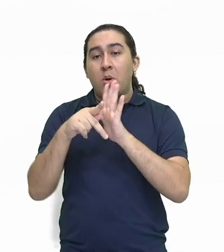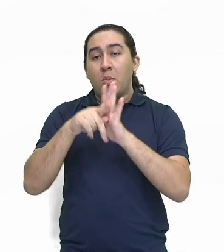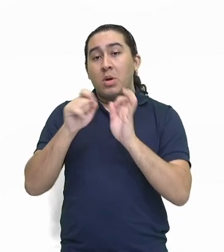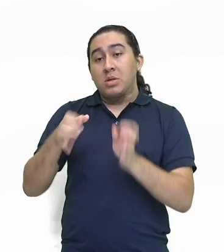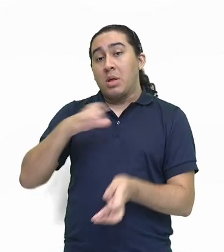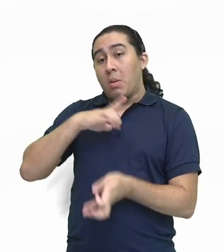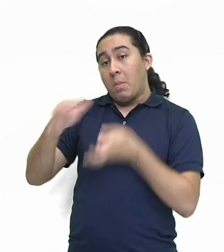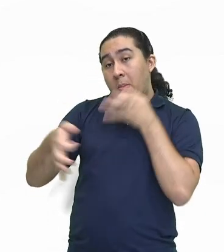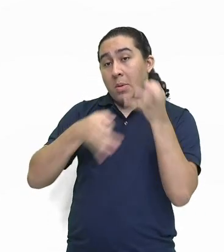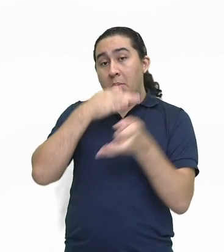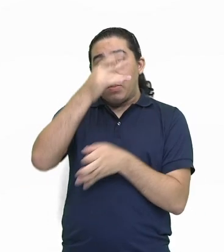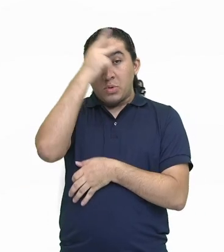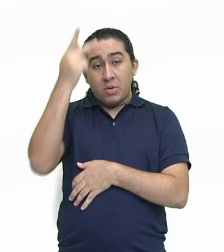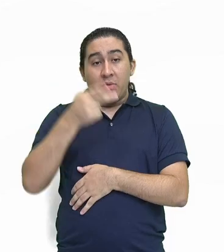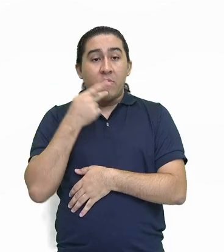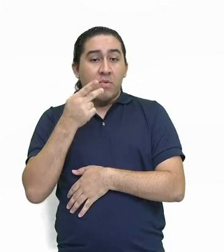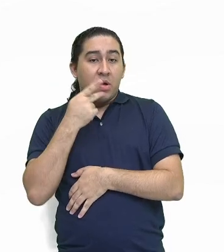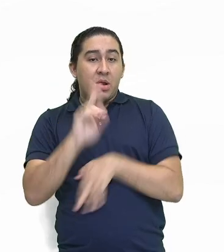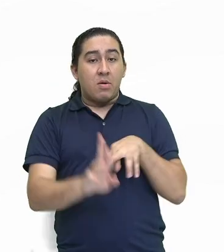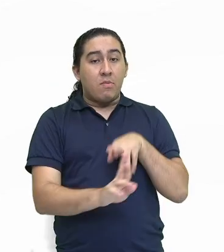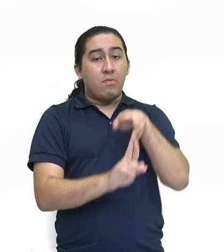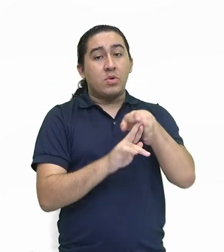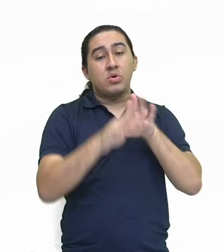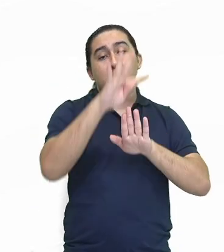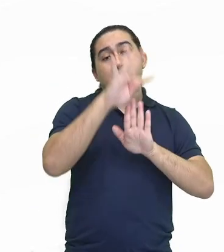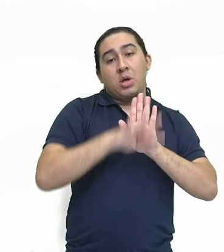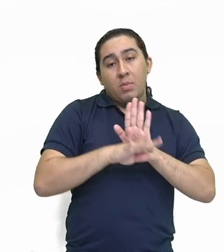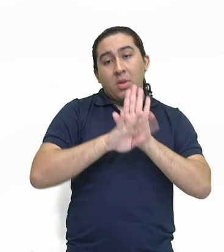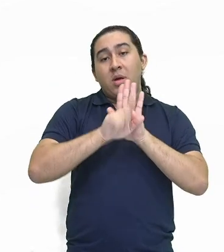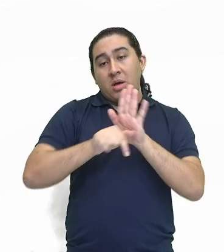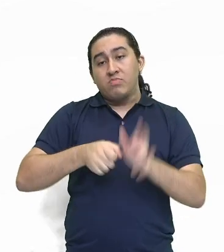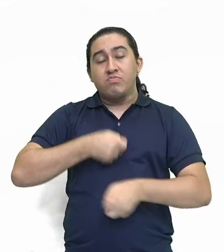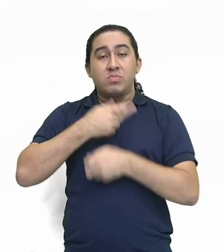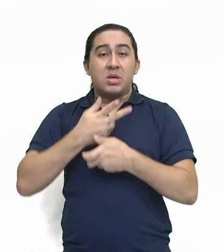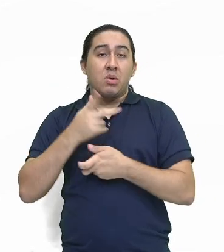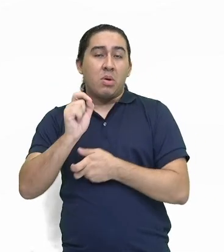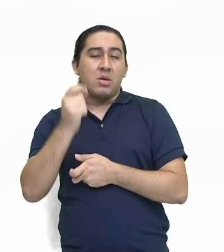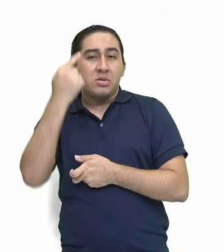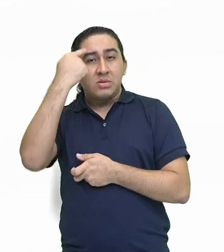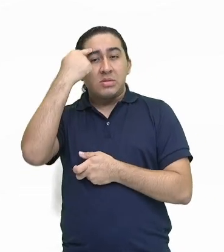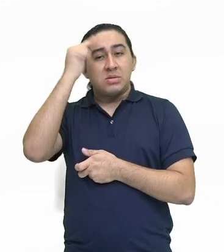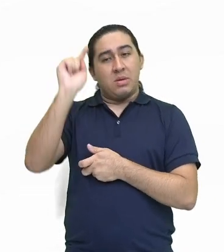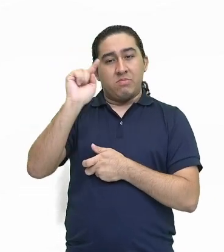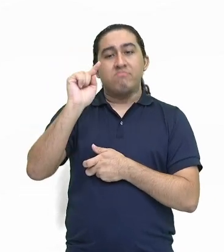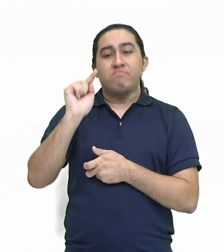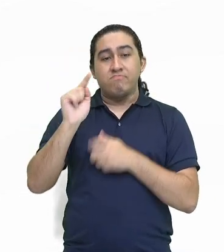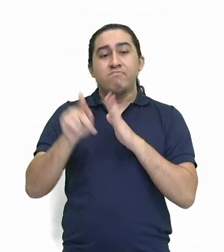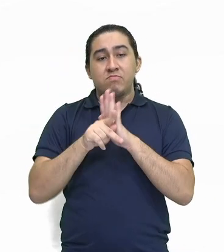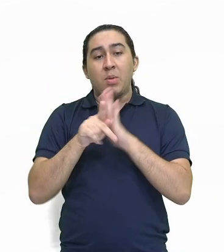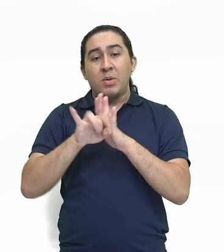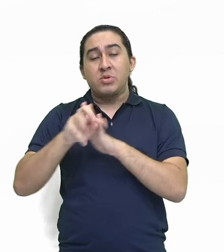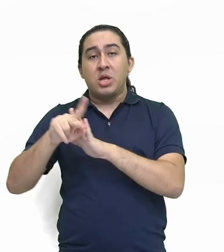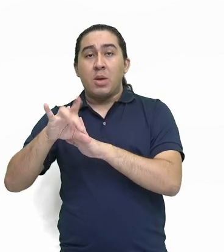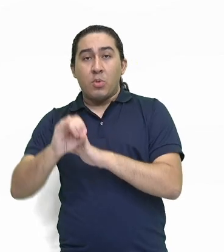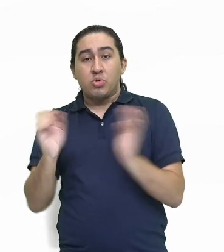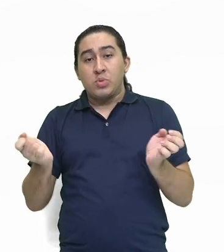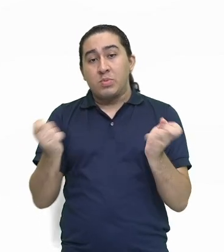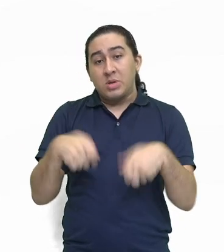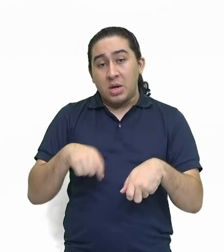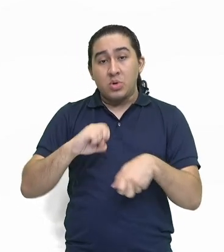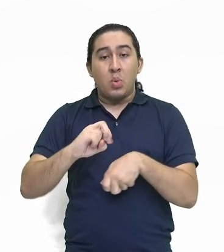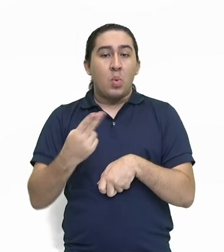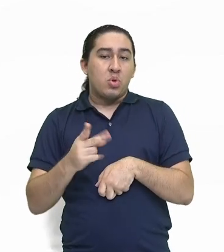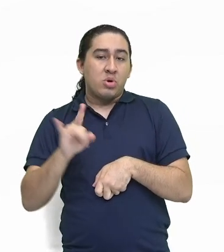que denotam o posicionamento do enunciador em relação ao tema que expressa valores epistêmico de